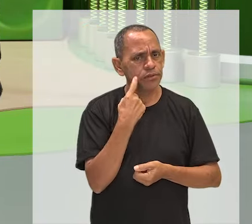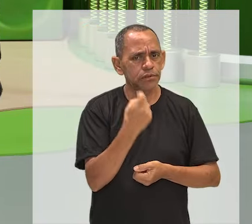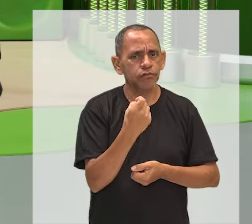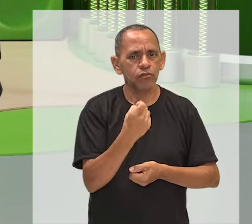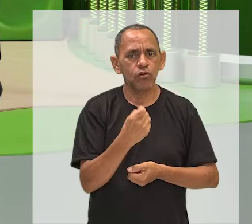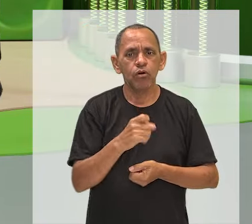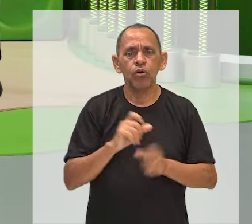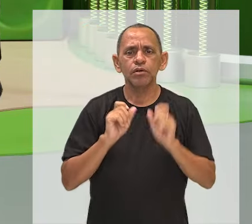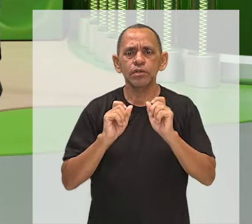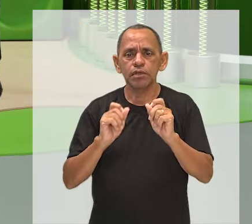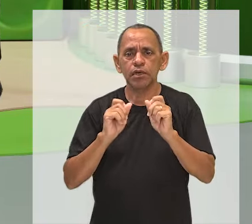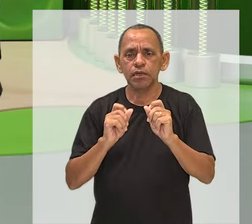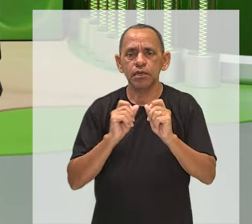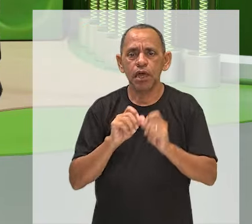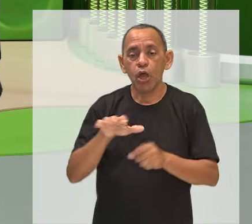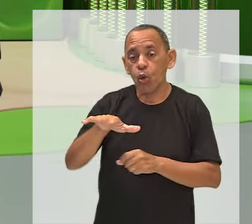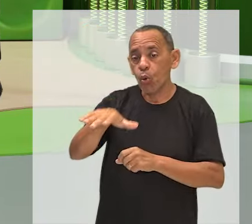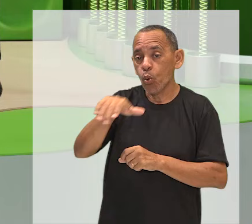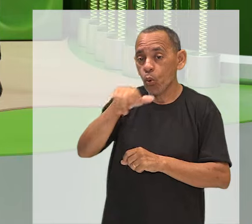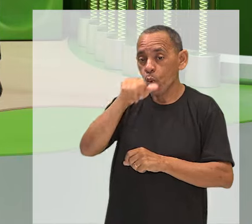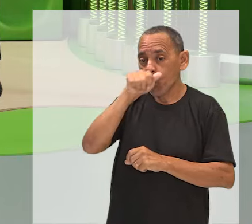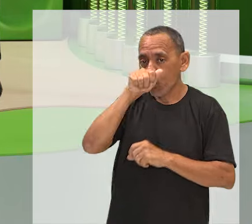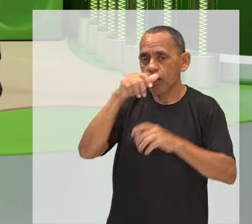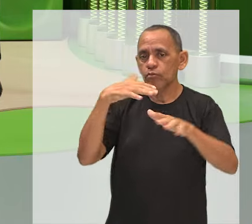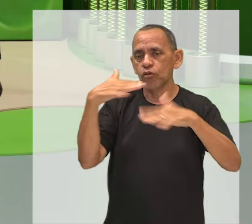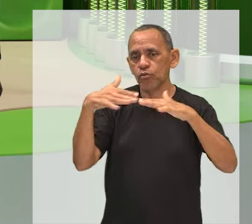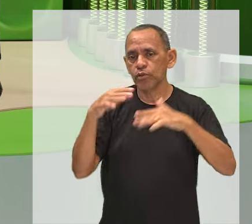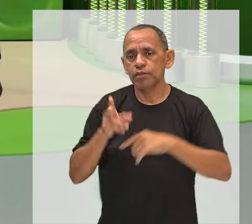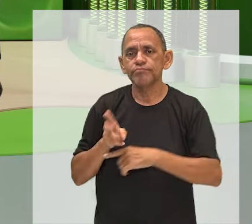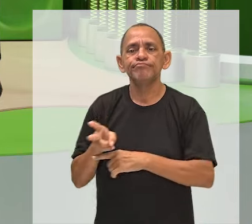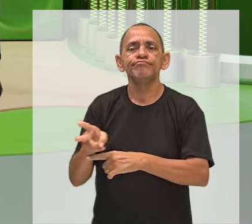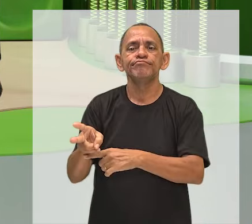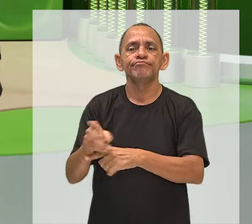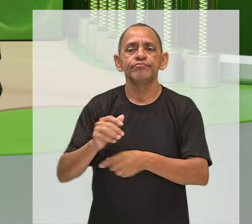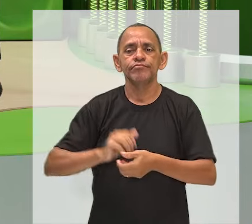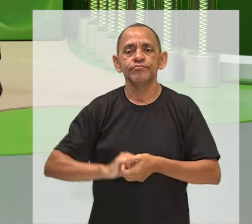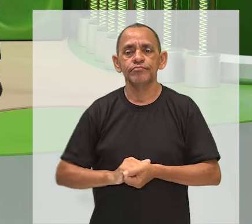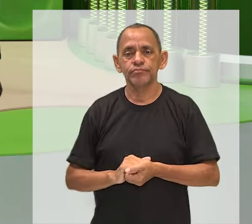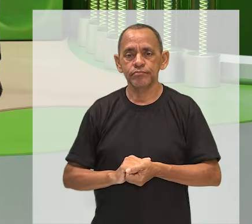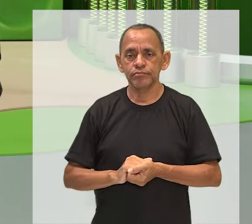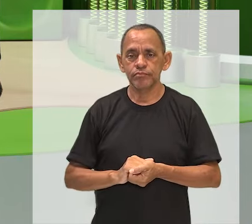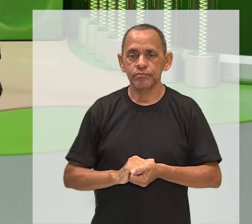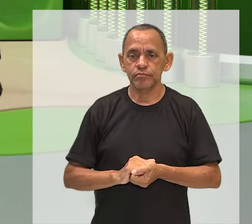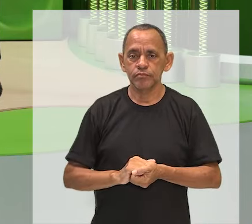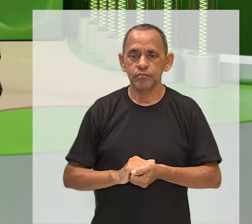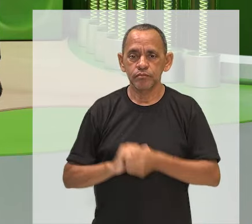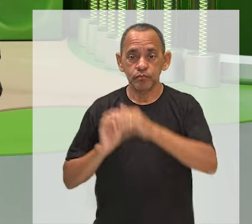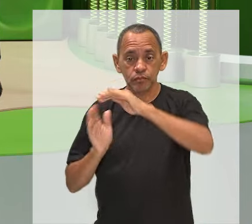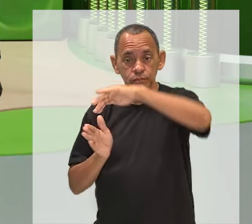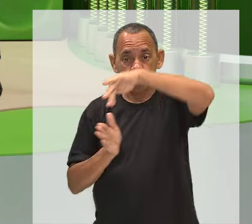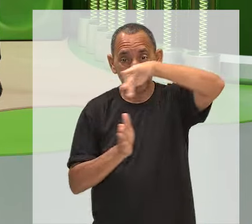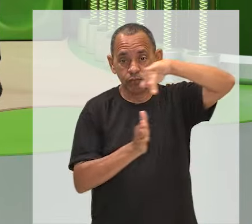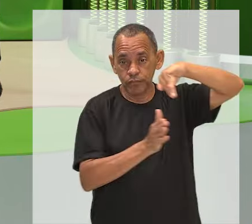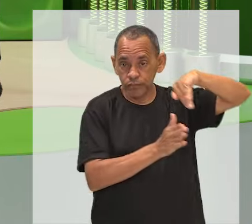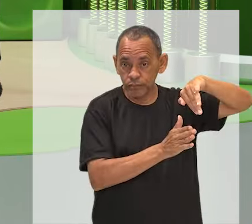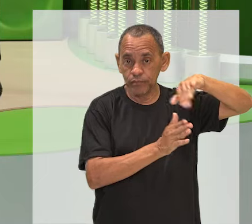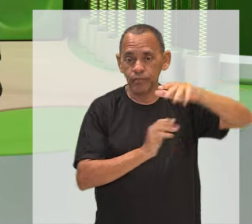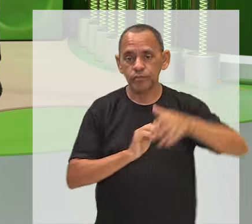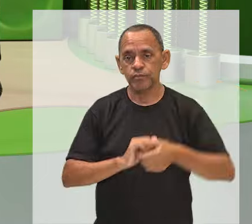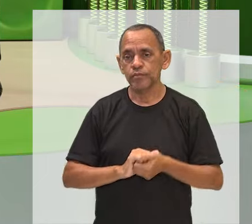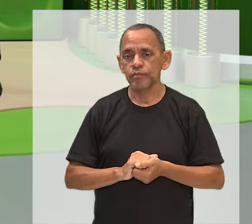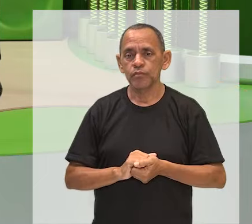nosso ar em movimento sempre, ok? Mas a gente vai falar de algo aí que também é